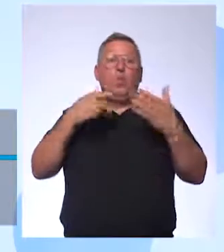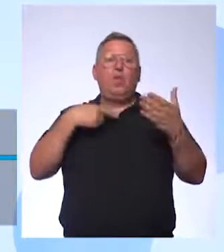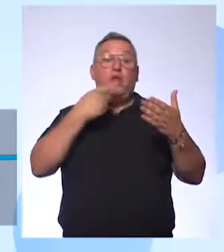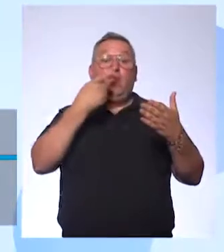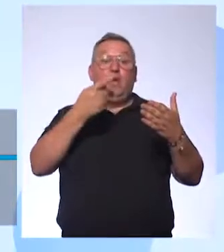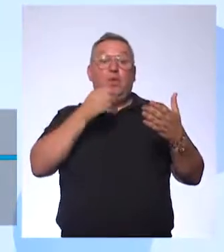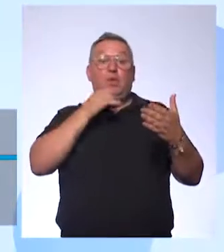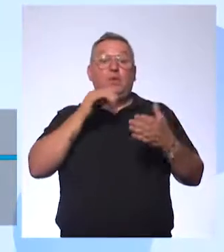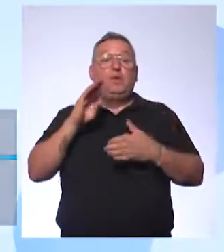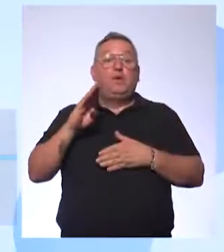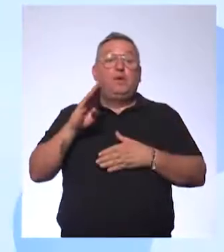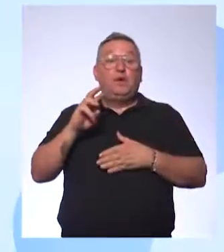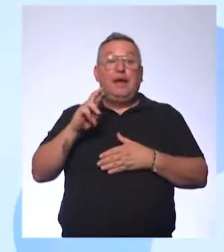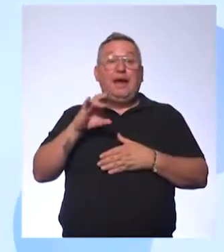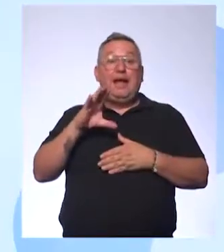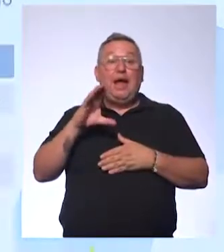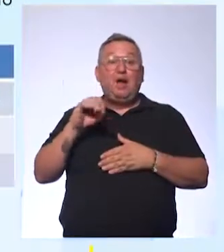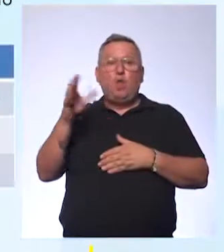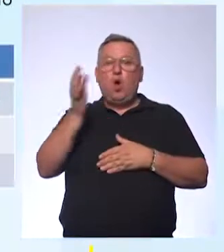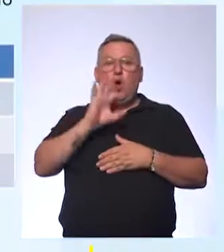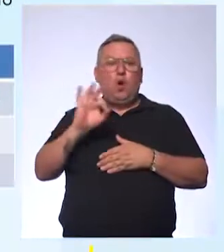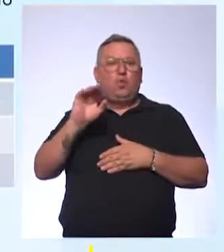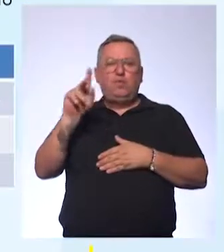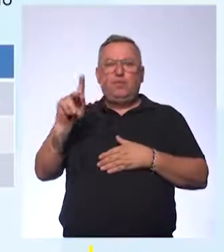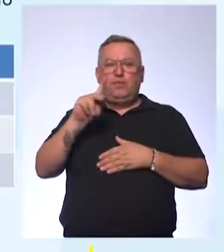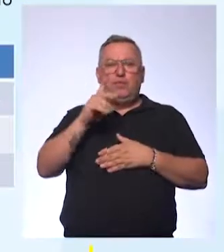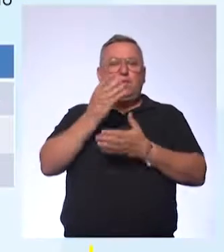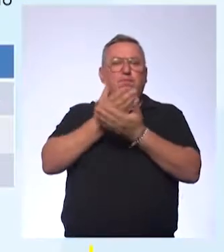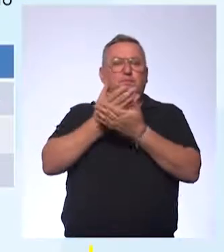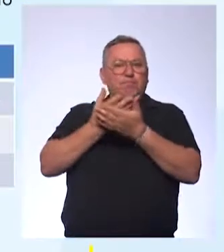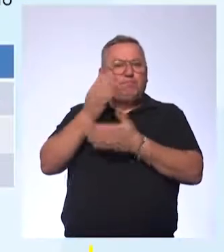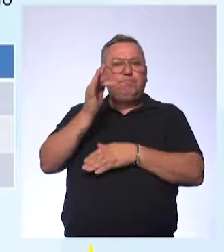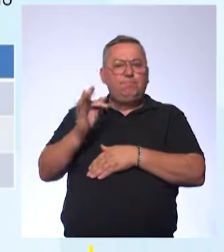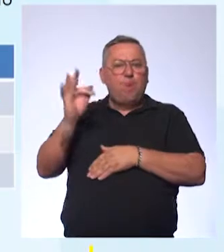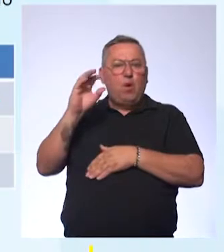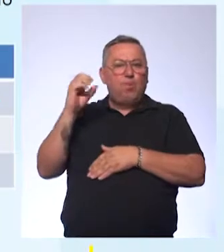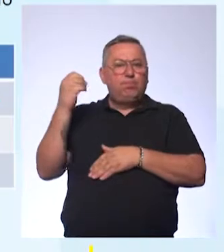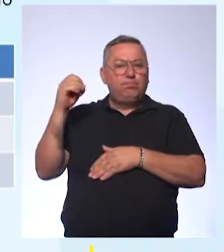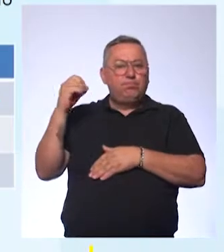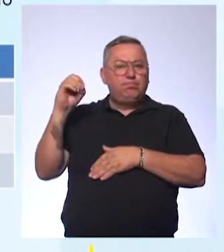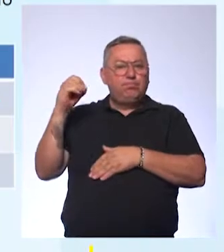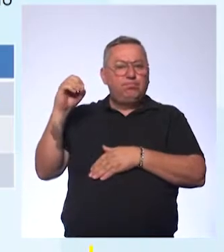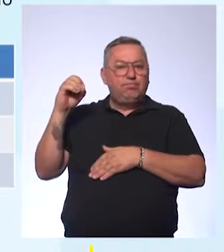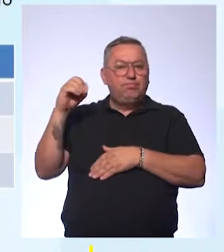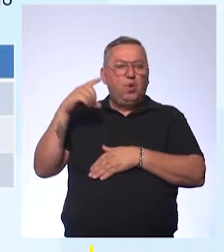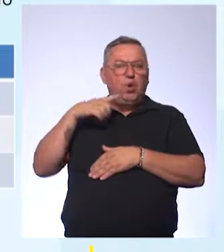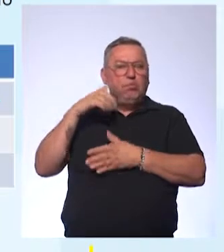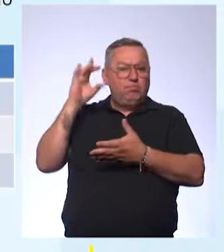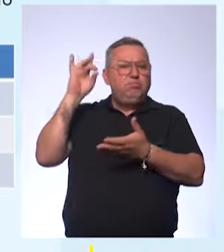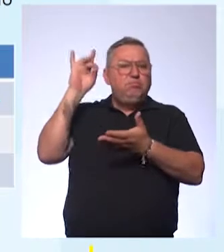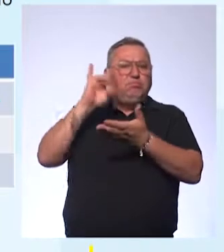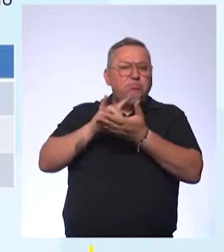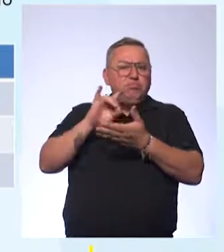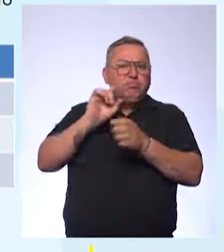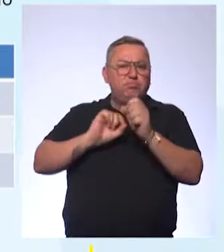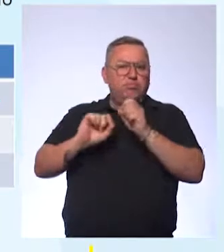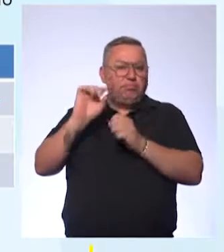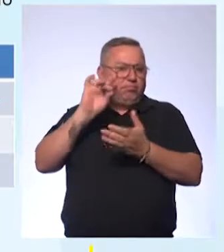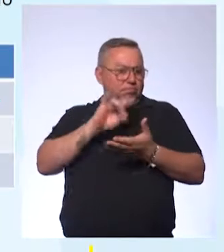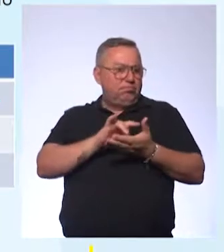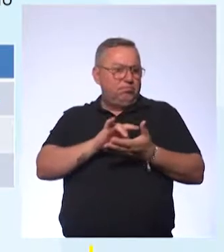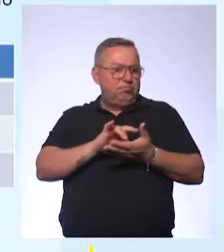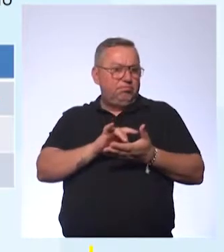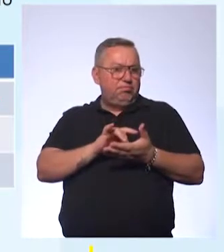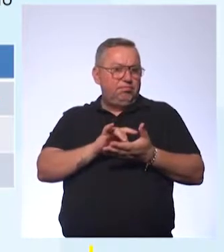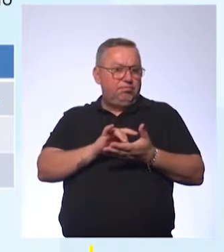vamos para B. Ricardo é um excelente professor, ele estudou na Universidade Federal de Santa Maria. O que eu tenho de concreto, de afirmação aqui que é real,